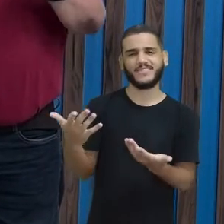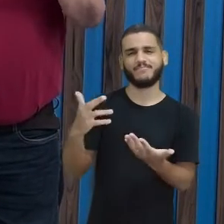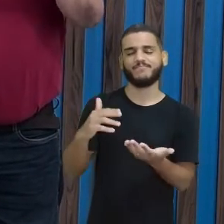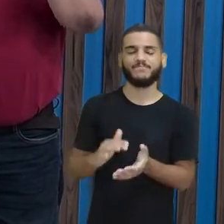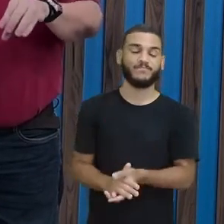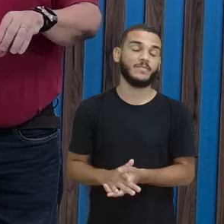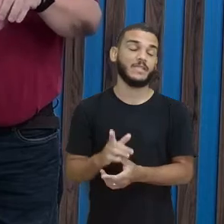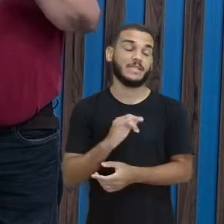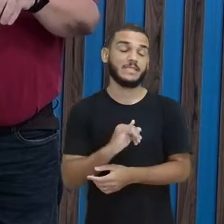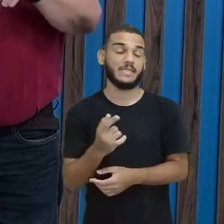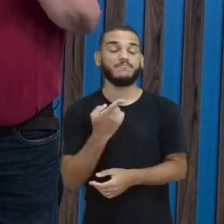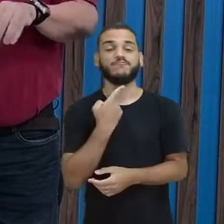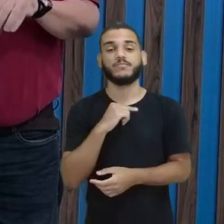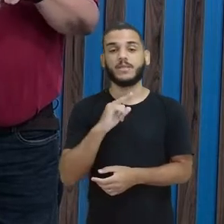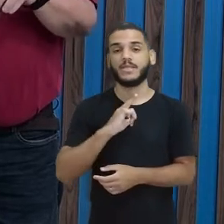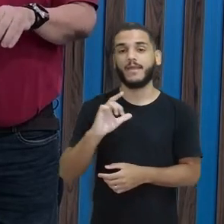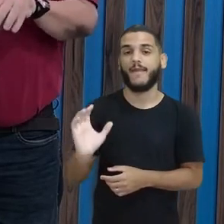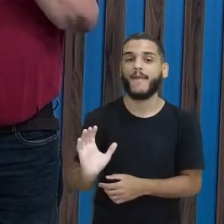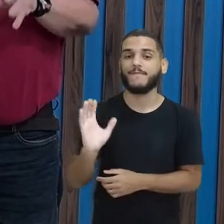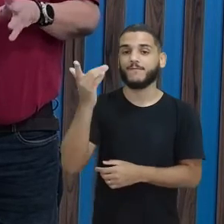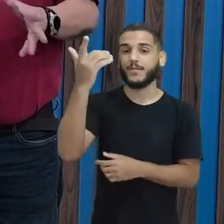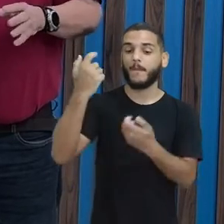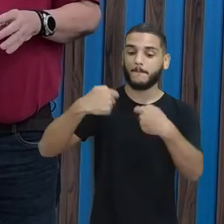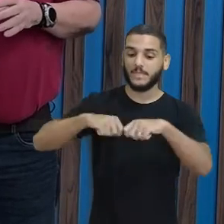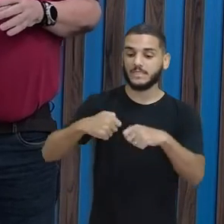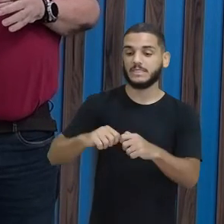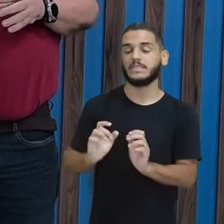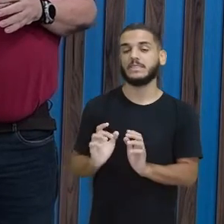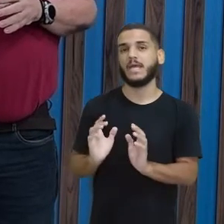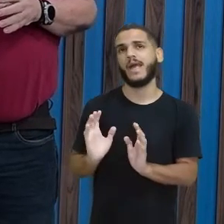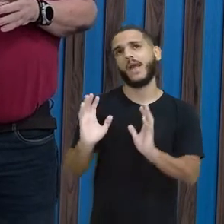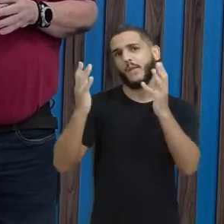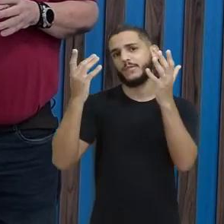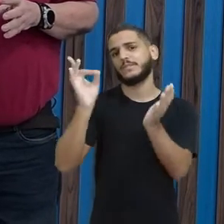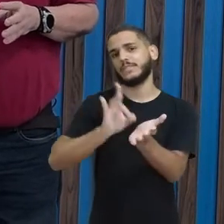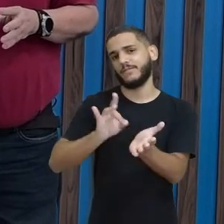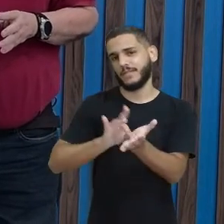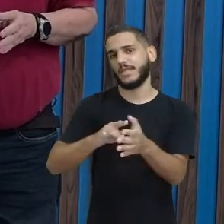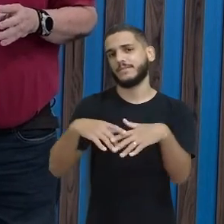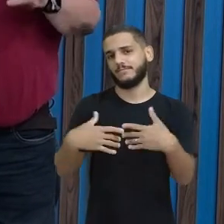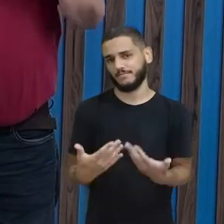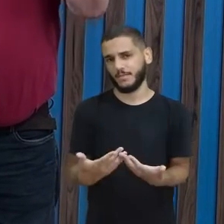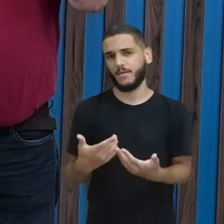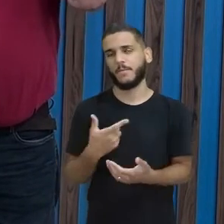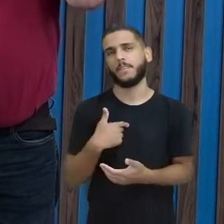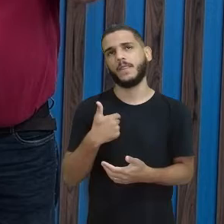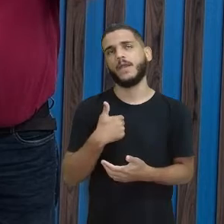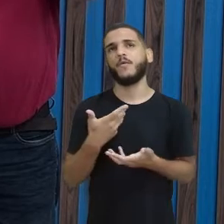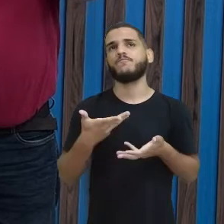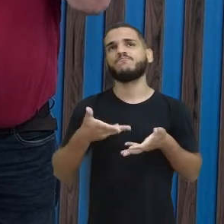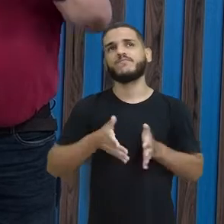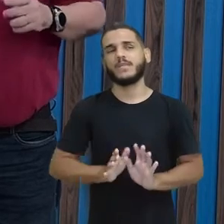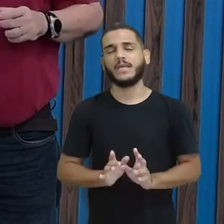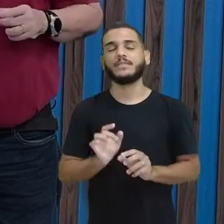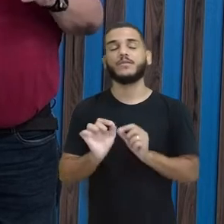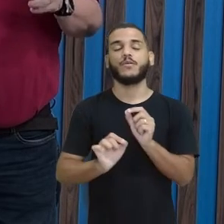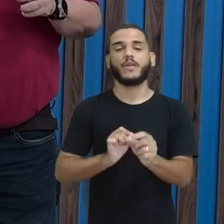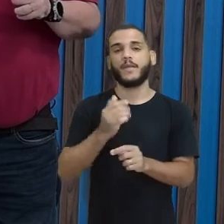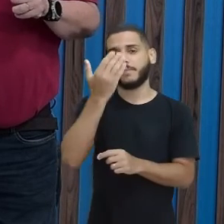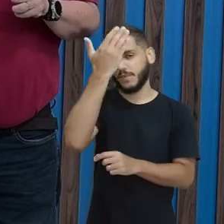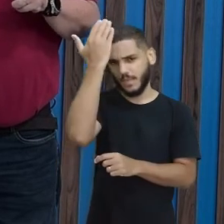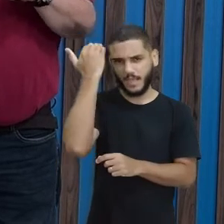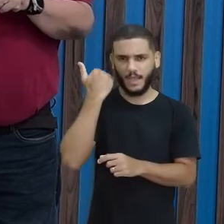quero eventos que vão ter que acontecer. Então, exemplo, eu quero que nasça uma criança de cabelo louro e